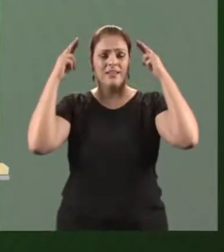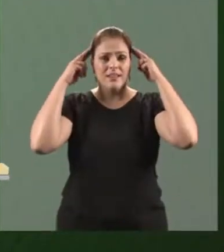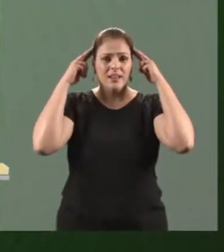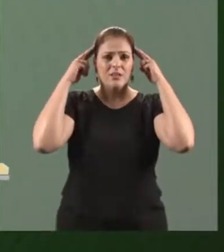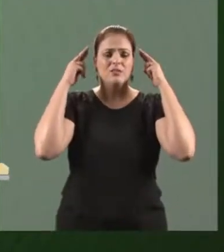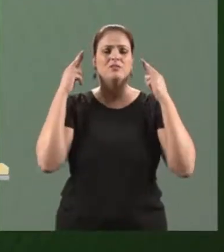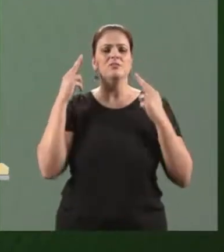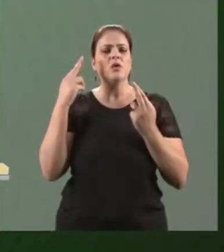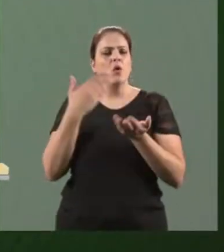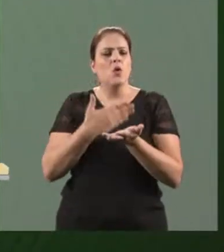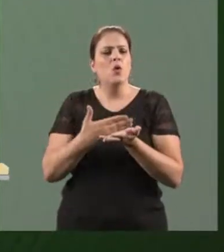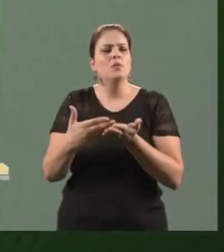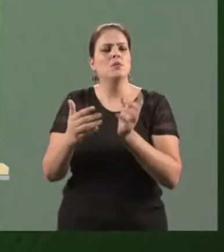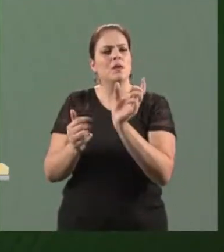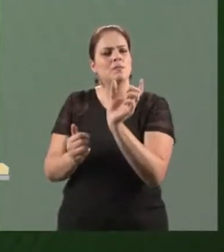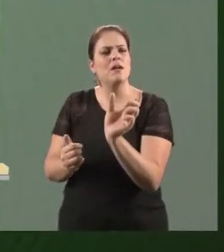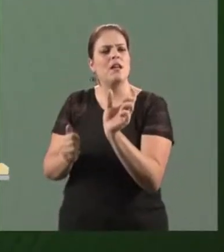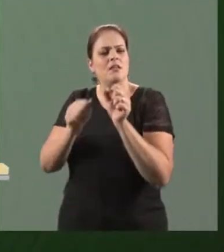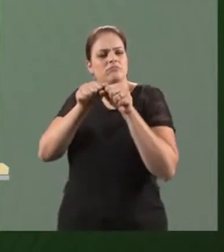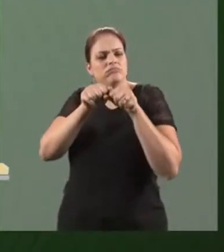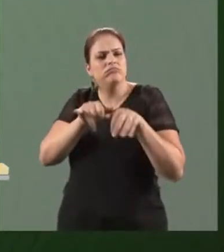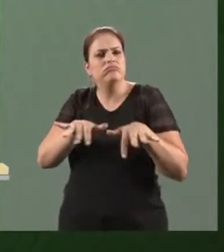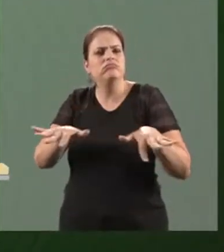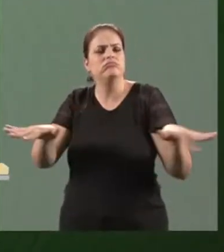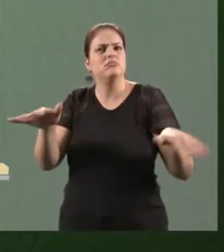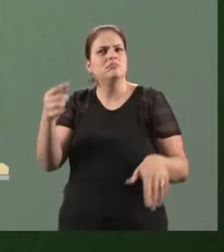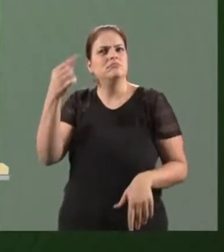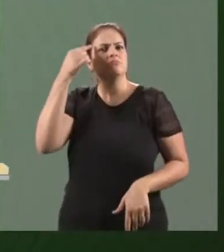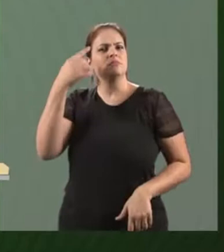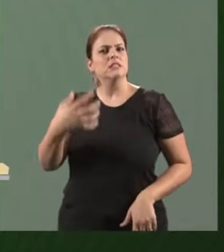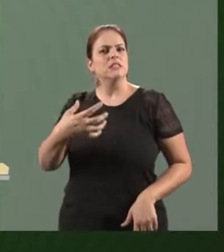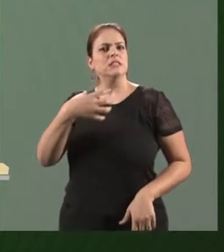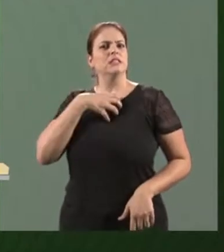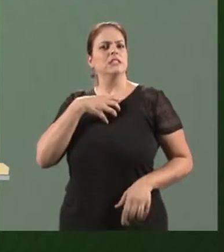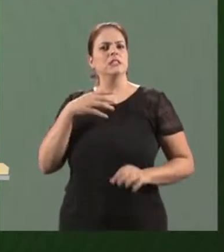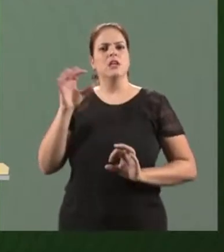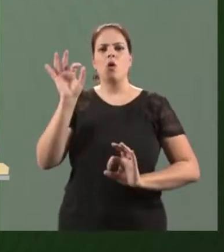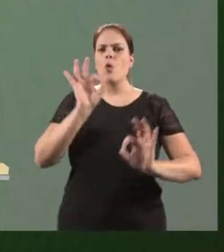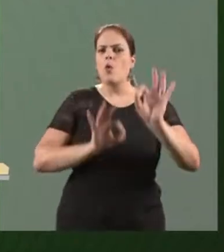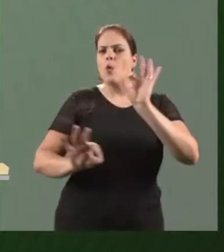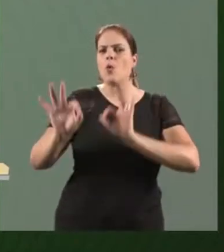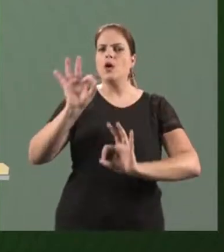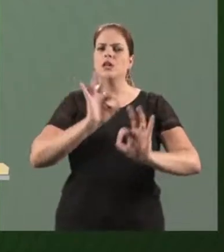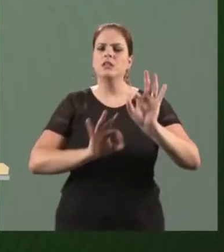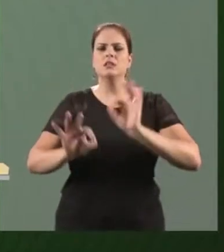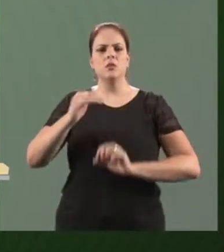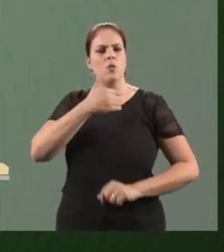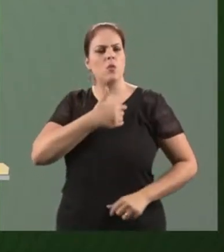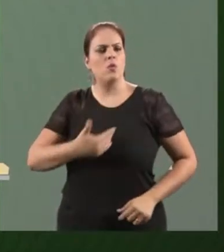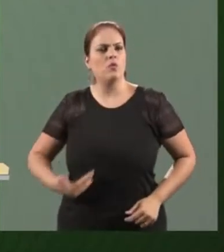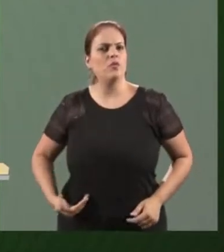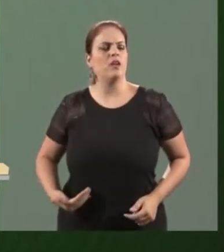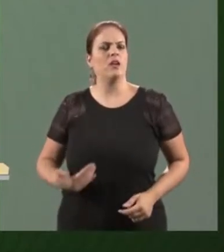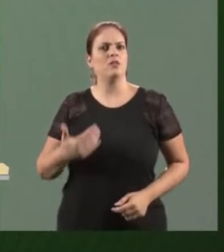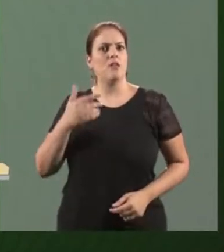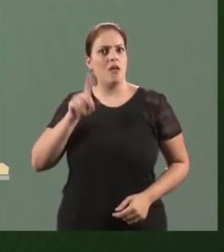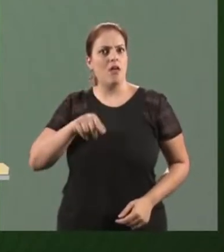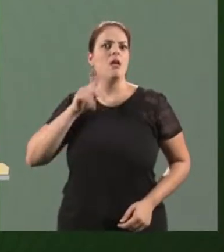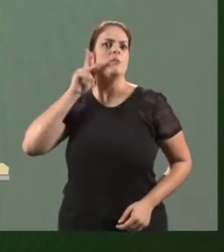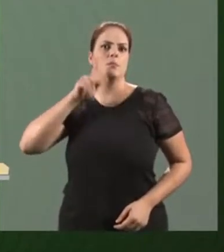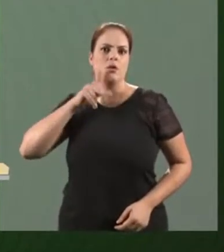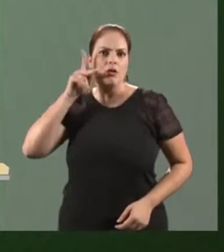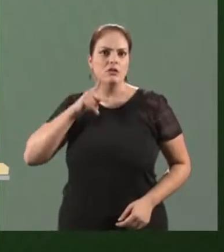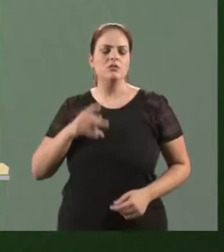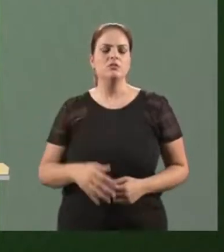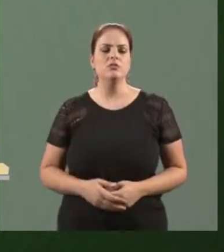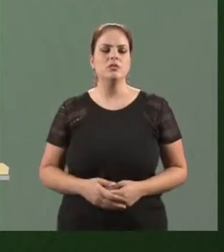Aristóteles, que o termo política começou a adquirir o sentido de arte do governo, ou seja, como as questões da